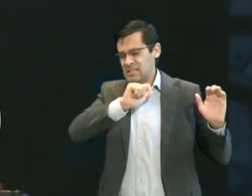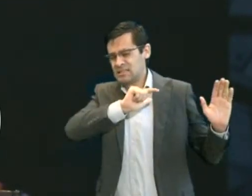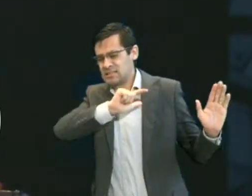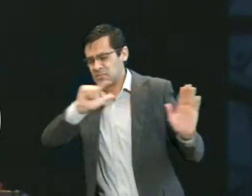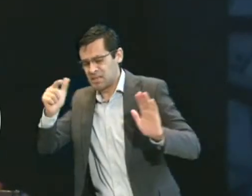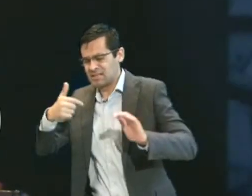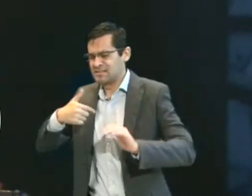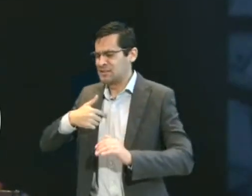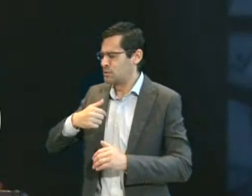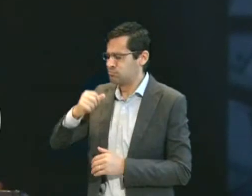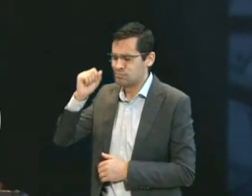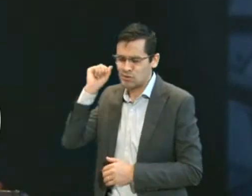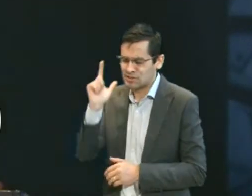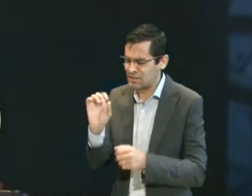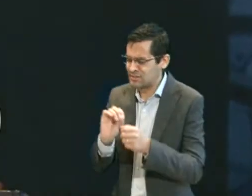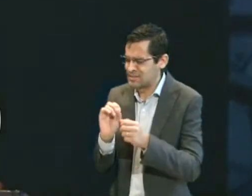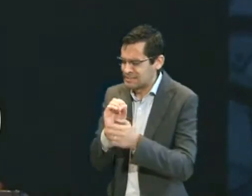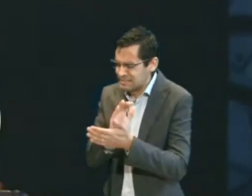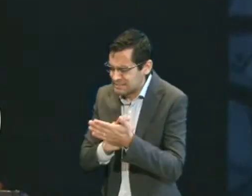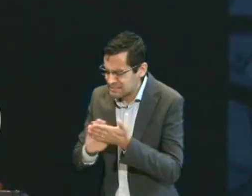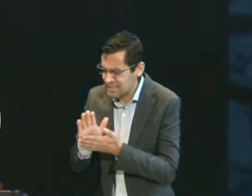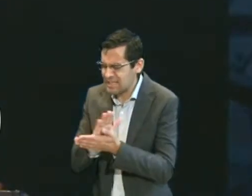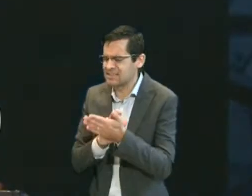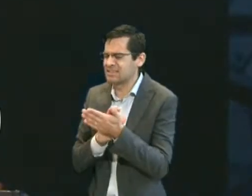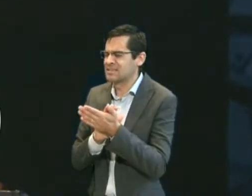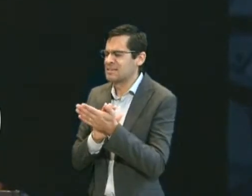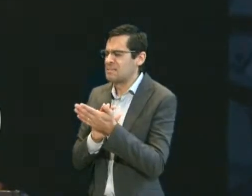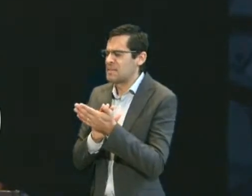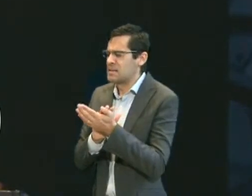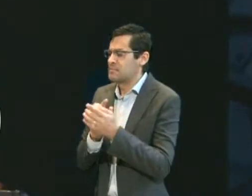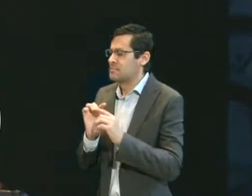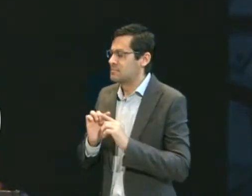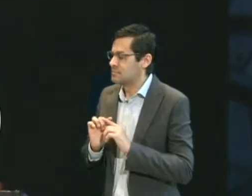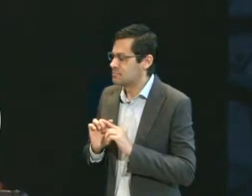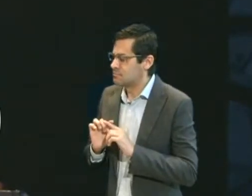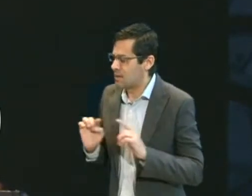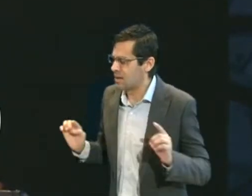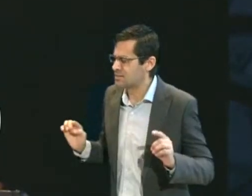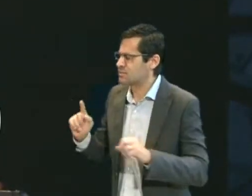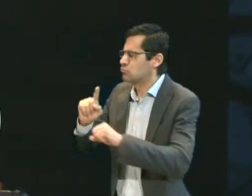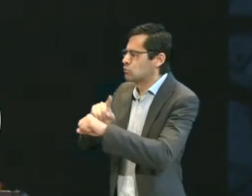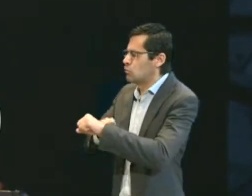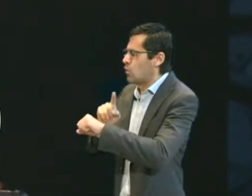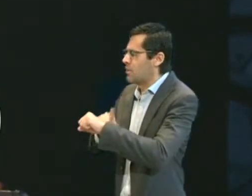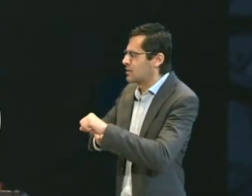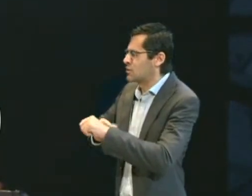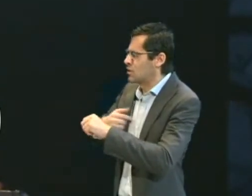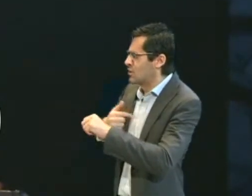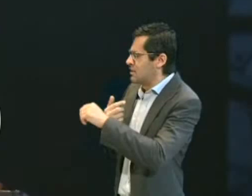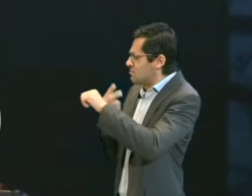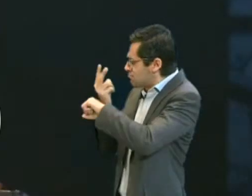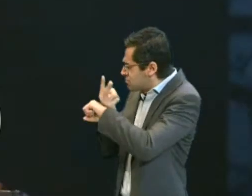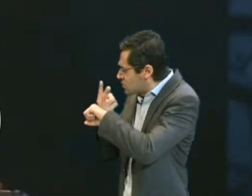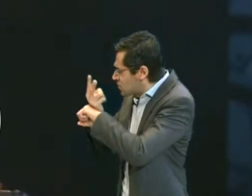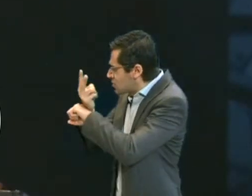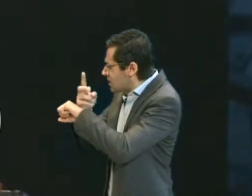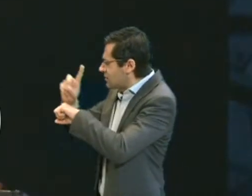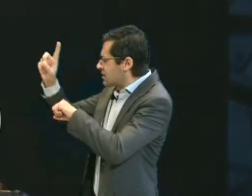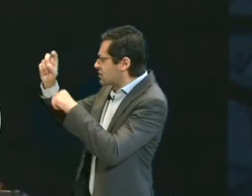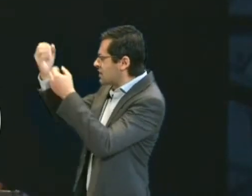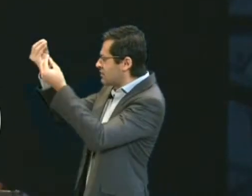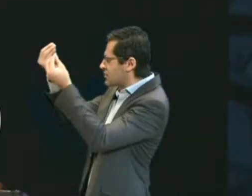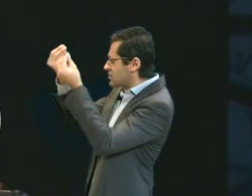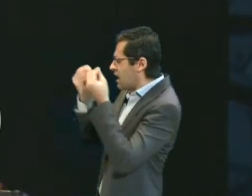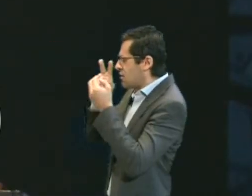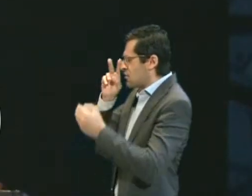não conseguia, Deus, muitas vezes dar um passo à frente, mas dia após dia a força do Senhor